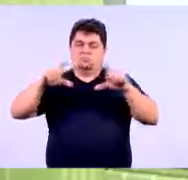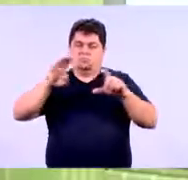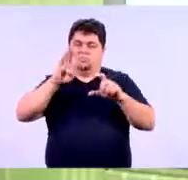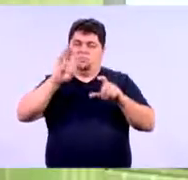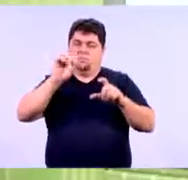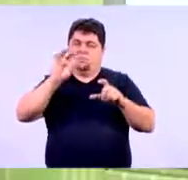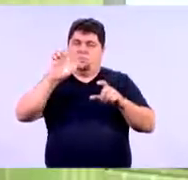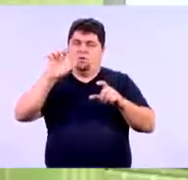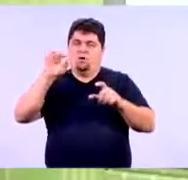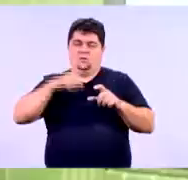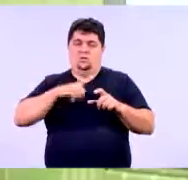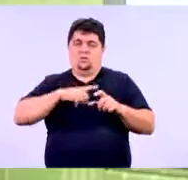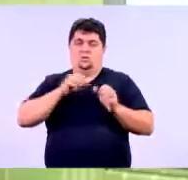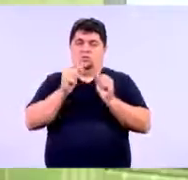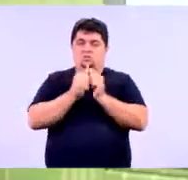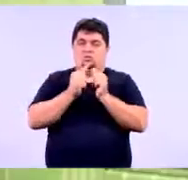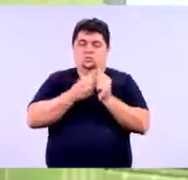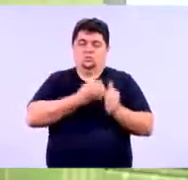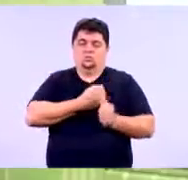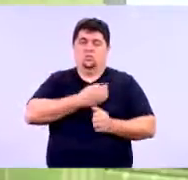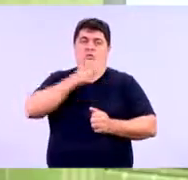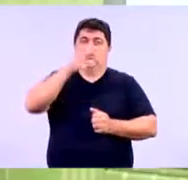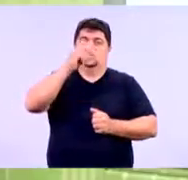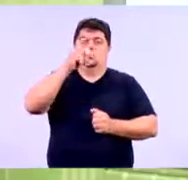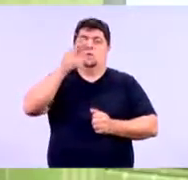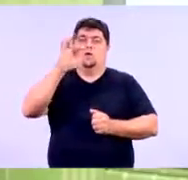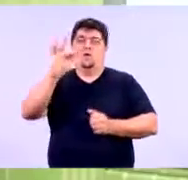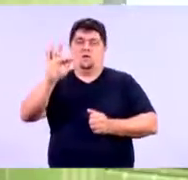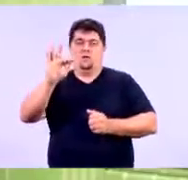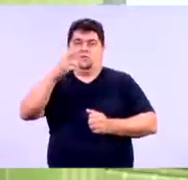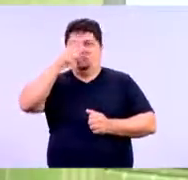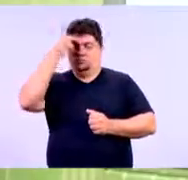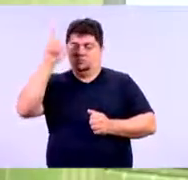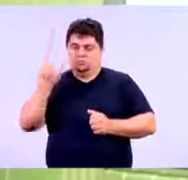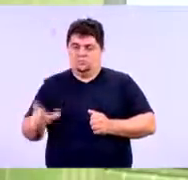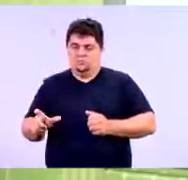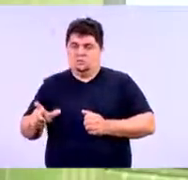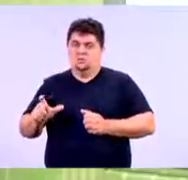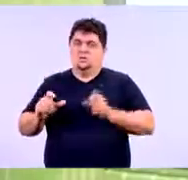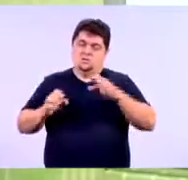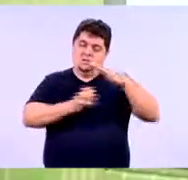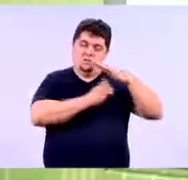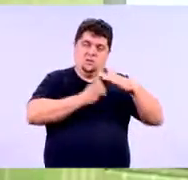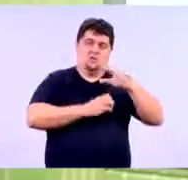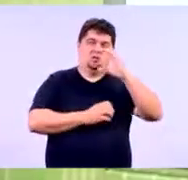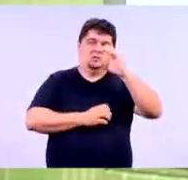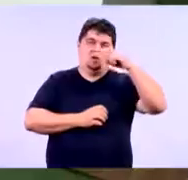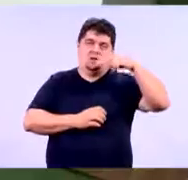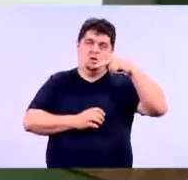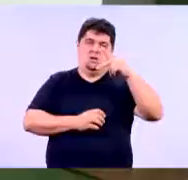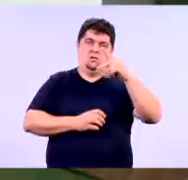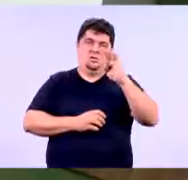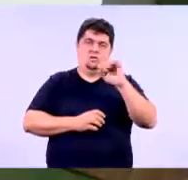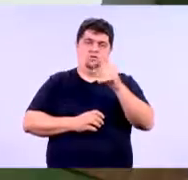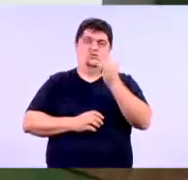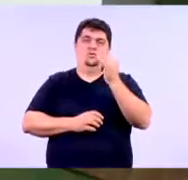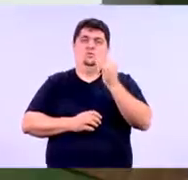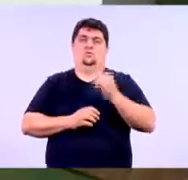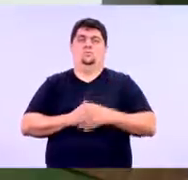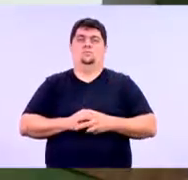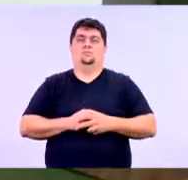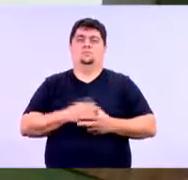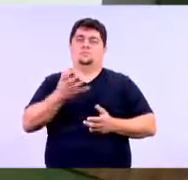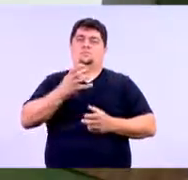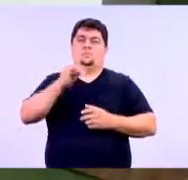ao CPF de cada contribuinte. Quando pessoa jurídica, é vinculado ao CNPJ. Perfeito. Professor,